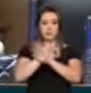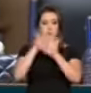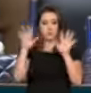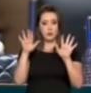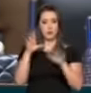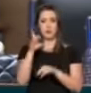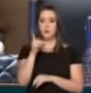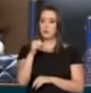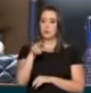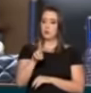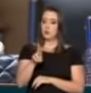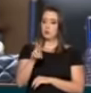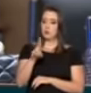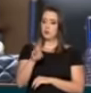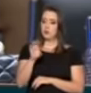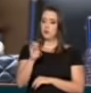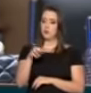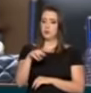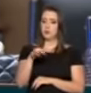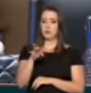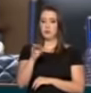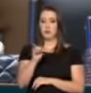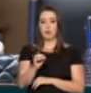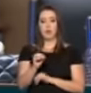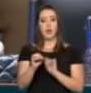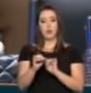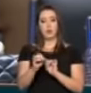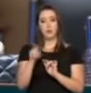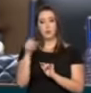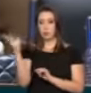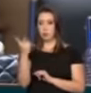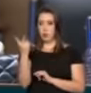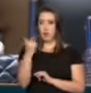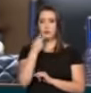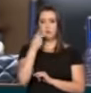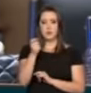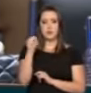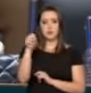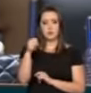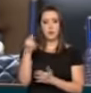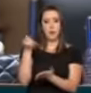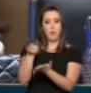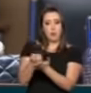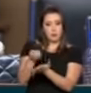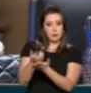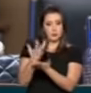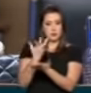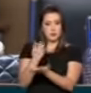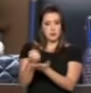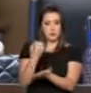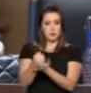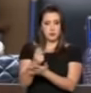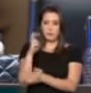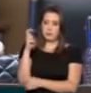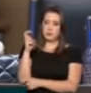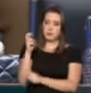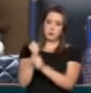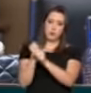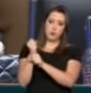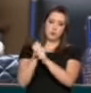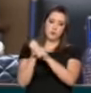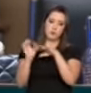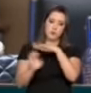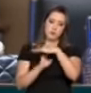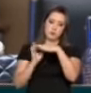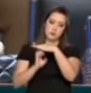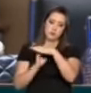que nos termos, eles honestamente colocam que eles sim foram patrocinados nos últimos 5 anos por empresas